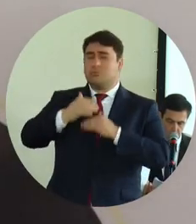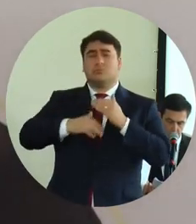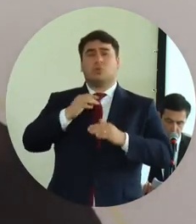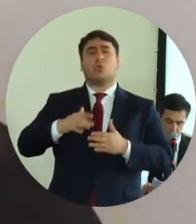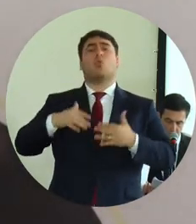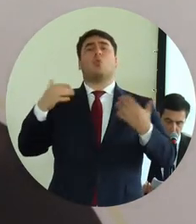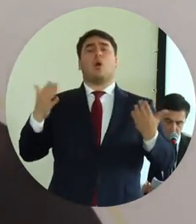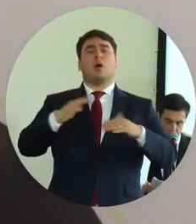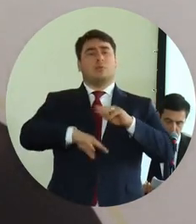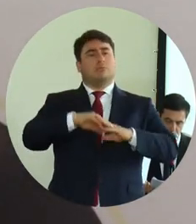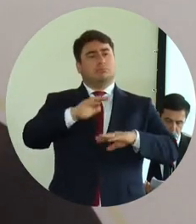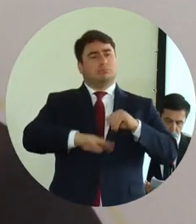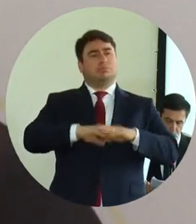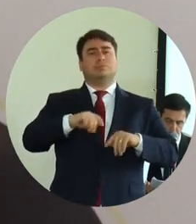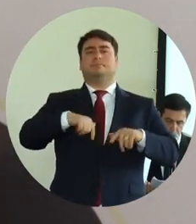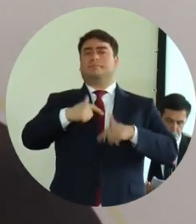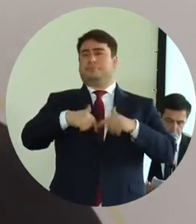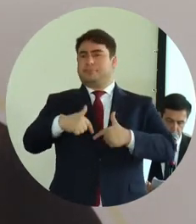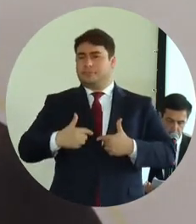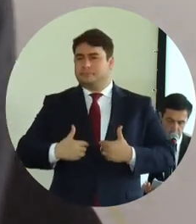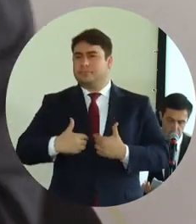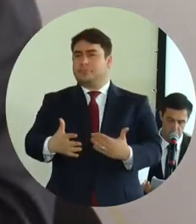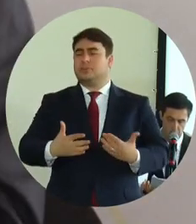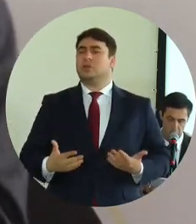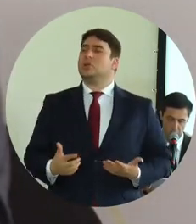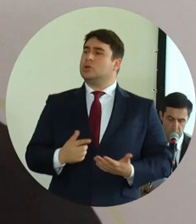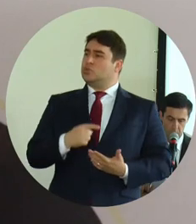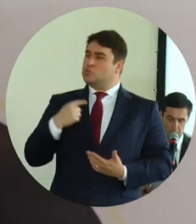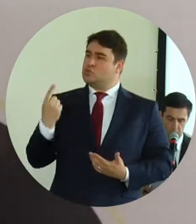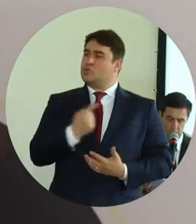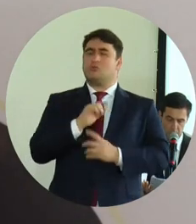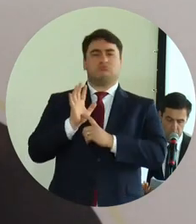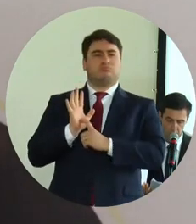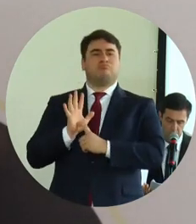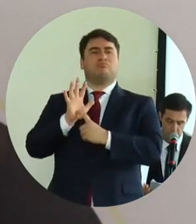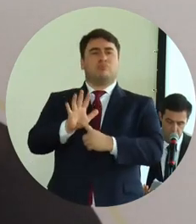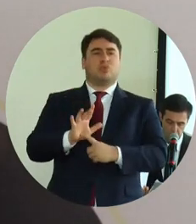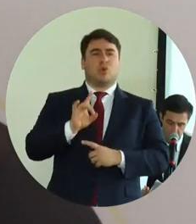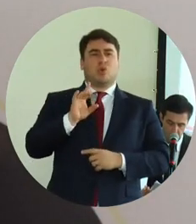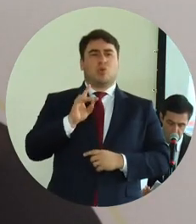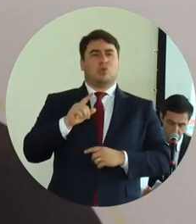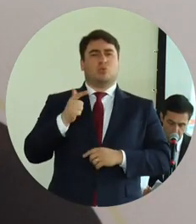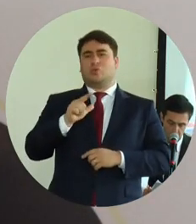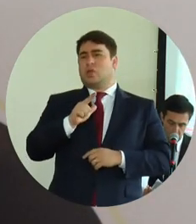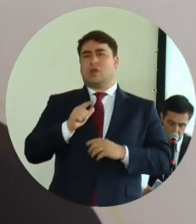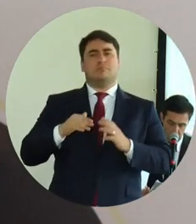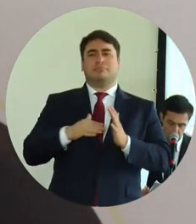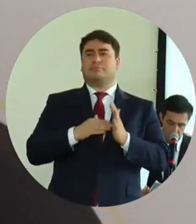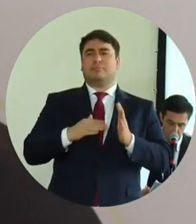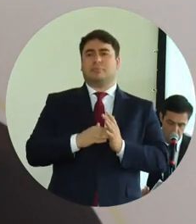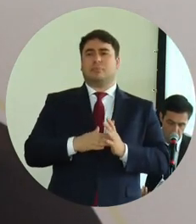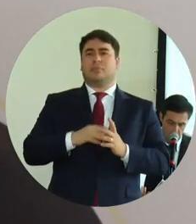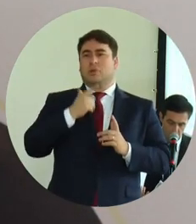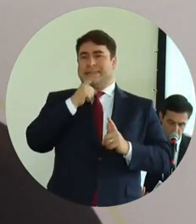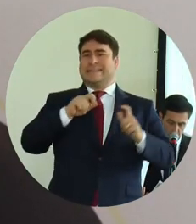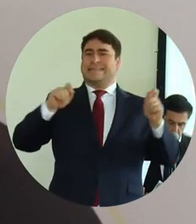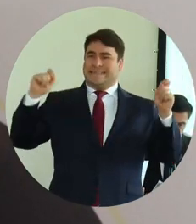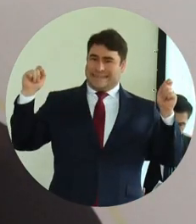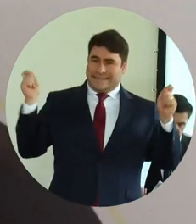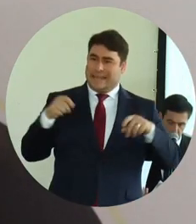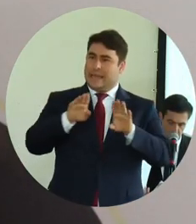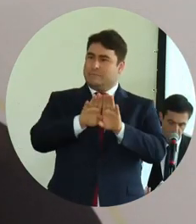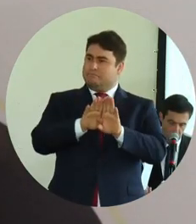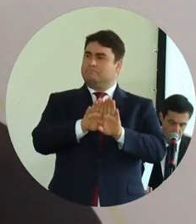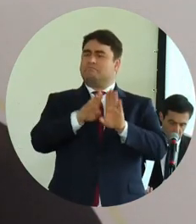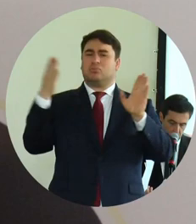o potencial de trabalho. E nós conseguimos mostrar que não havia um limite, que era possível abrir uma